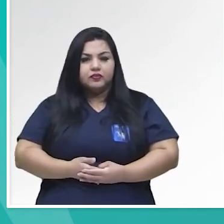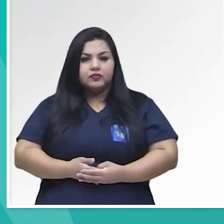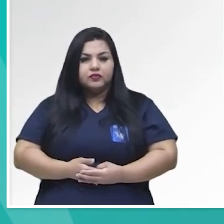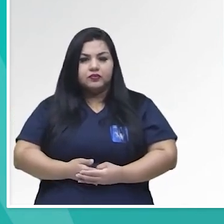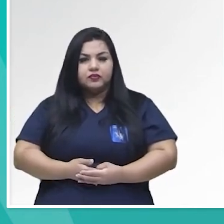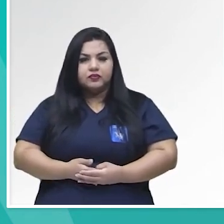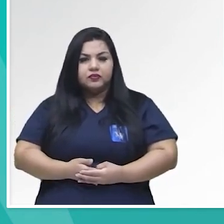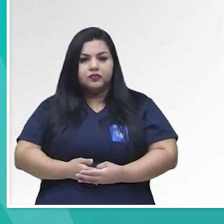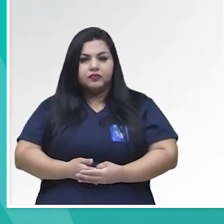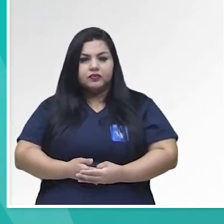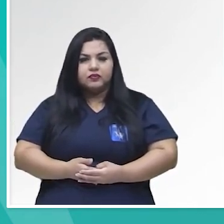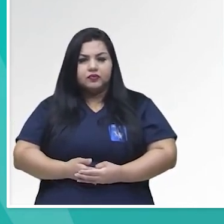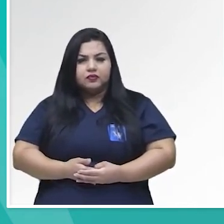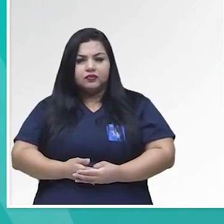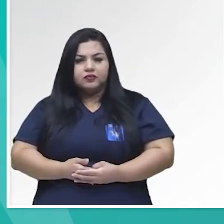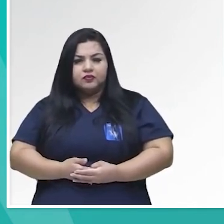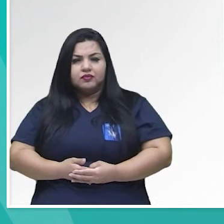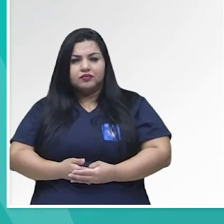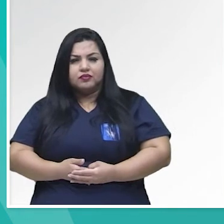Cristandade.